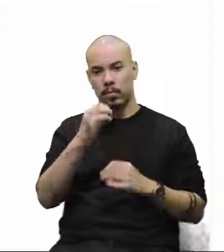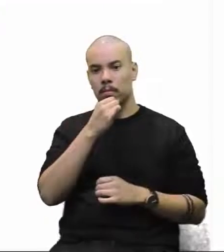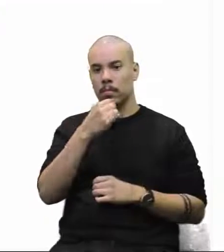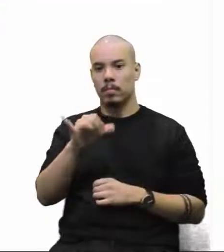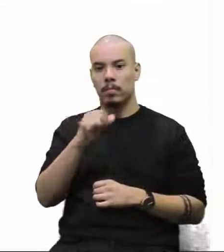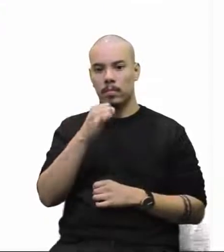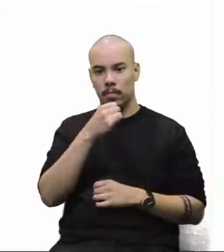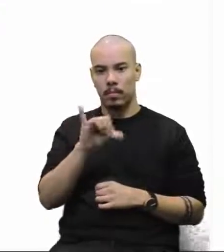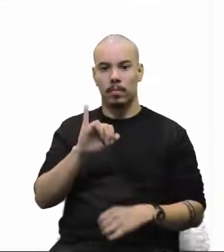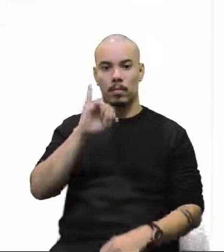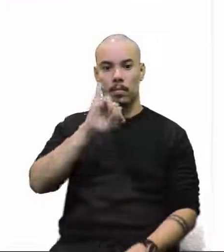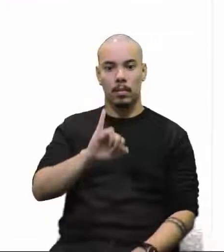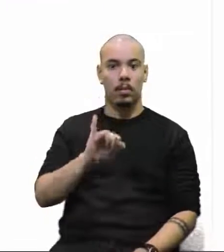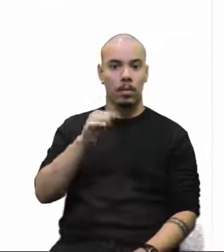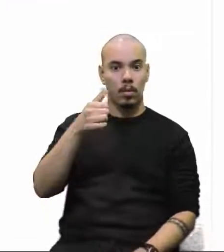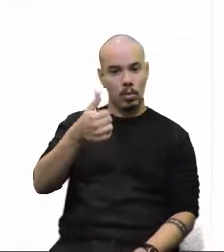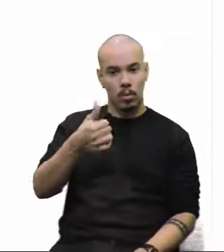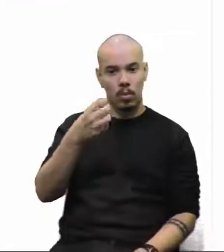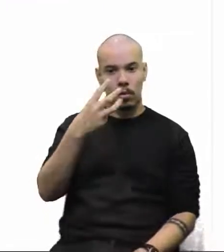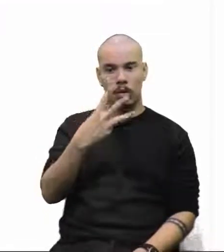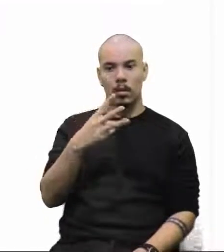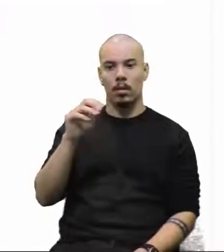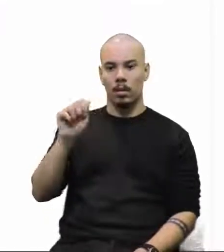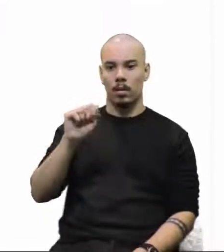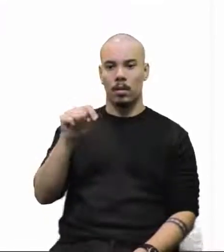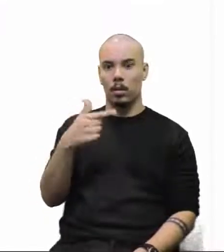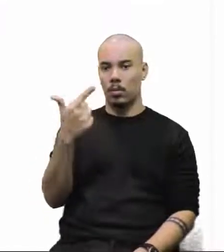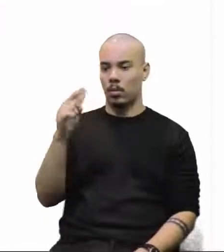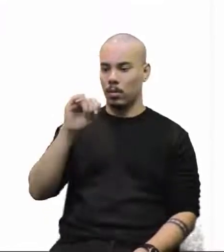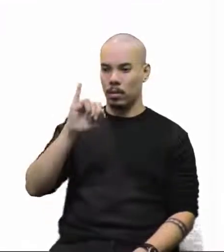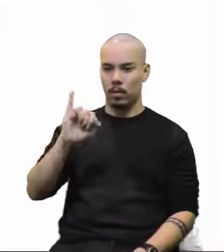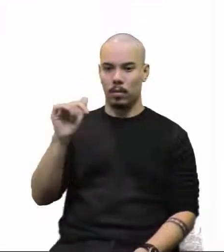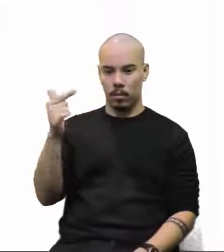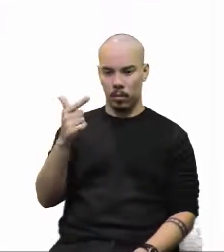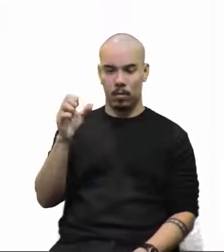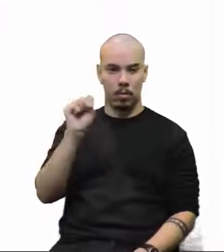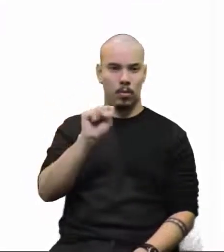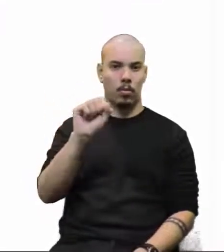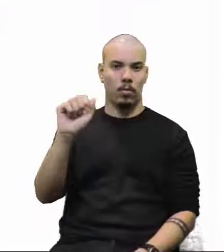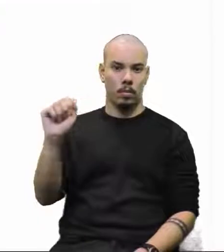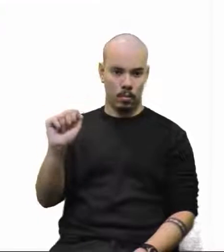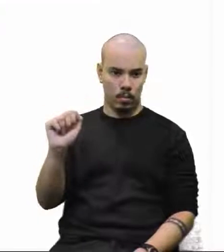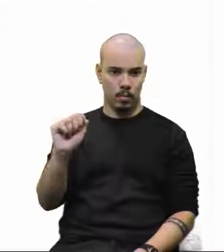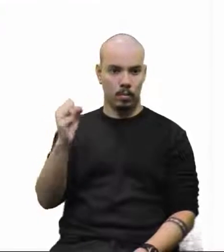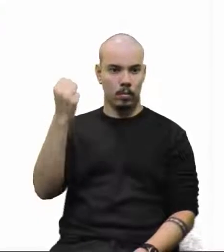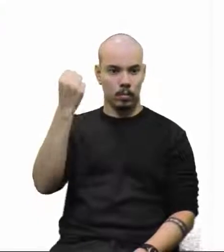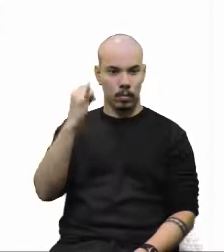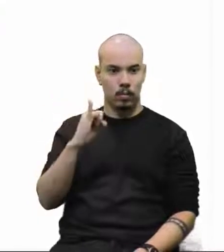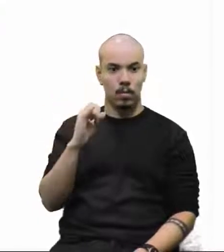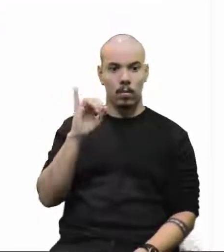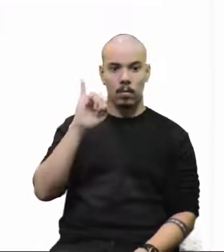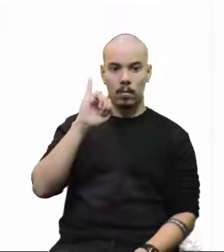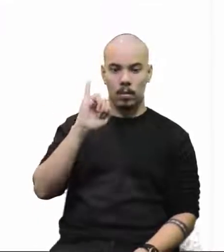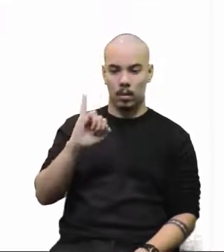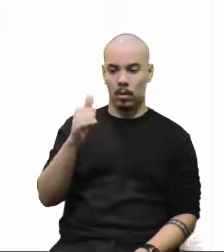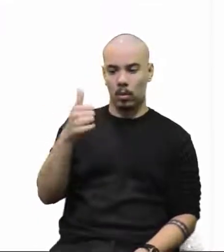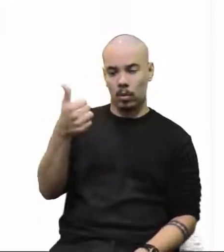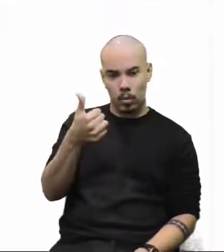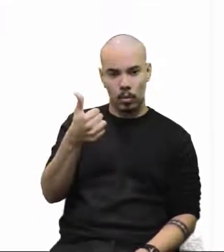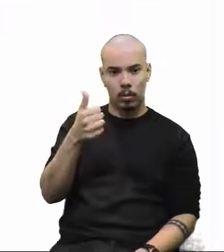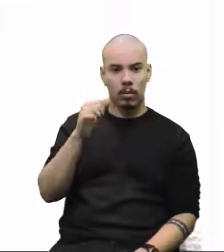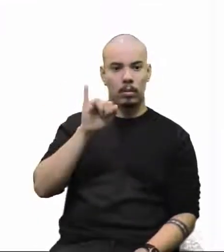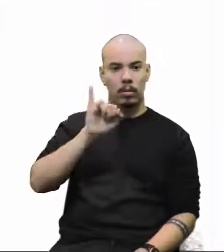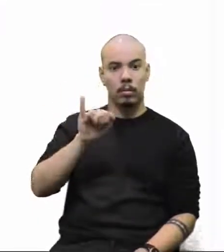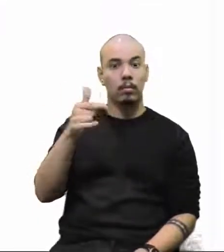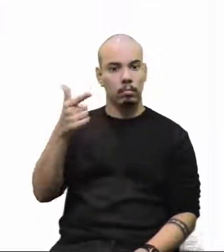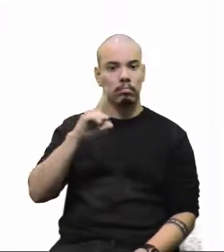elétrica. Duas correntes, uma de 3 amperes e a outra de 8 amperes. Se I1 e I2 têm o mesmo sentido,